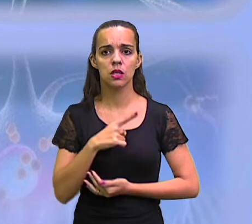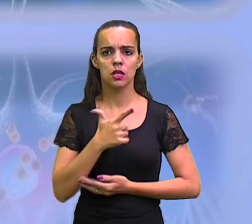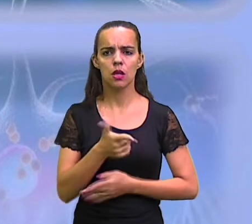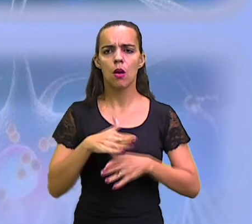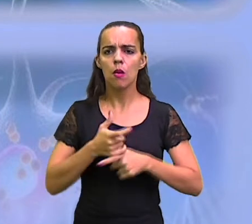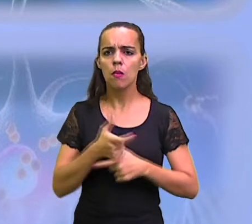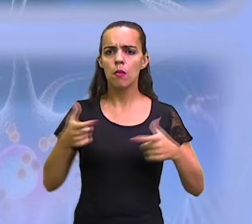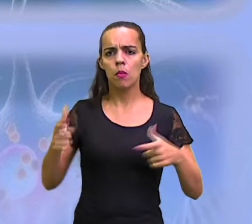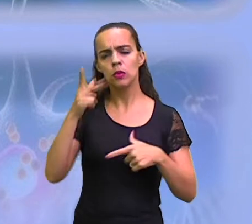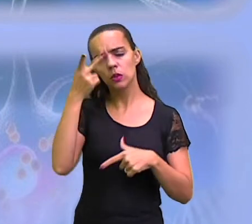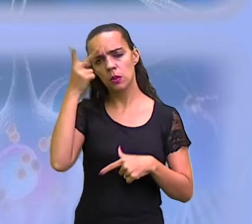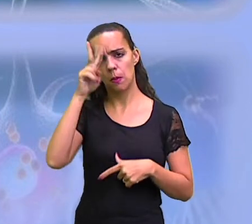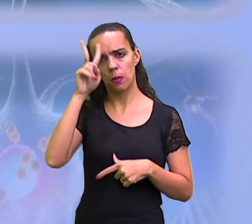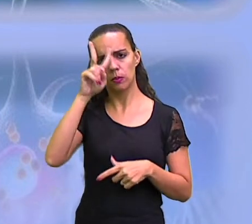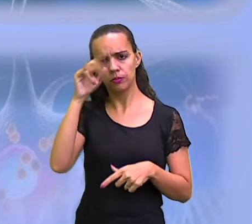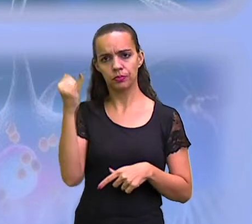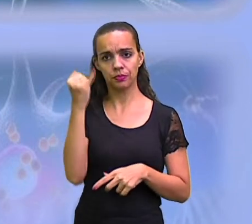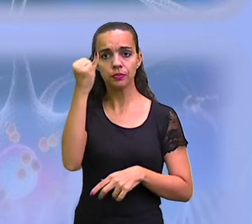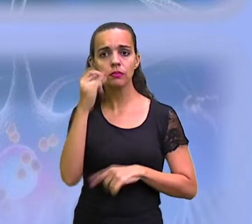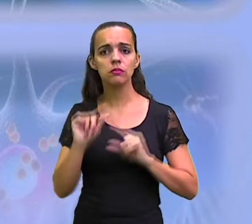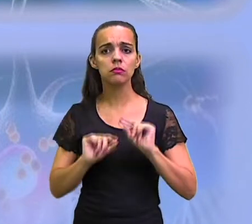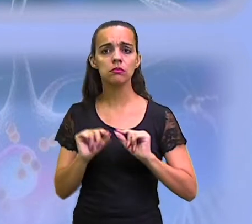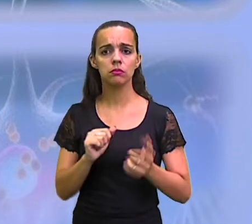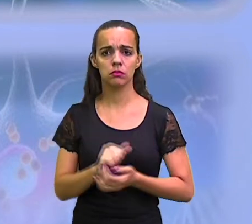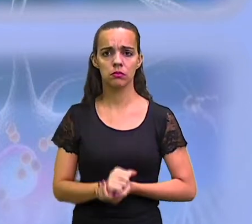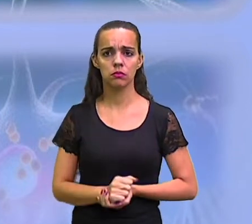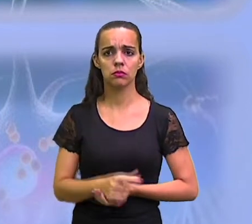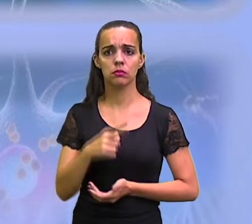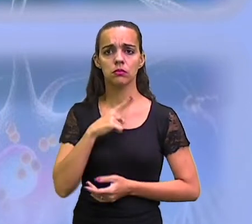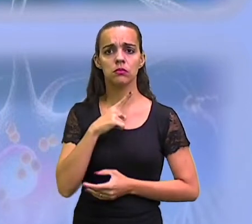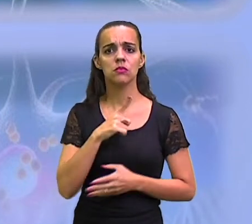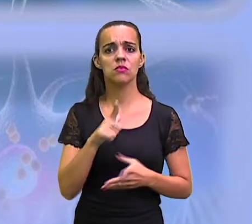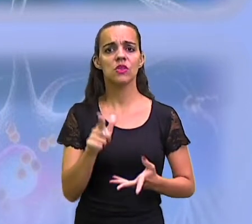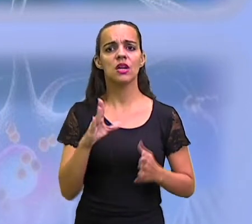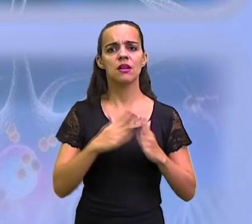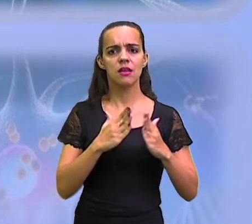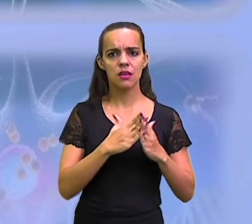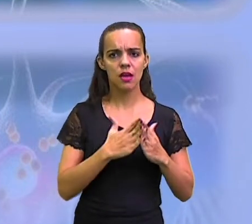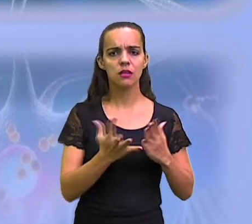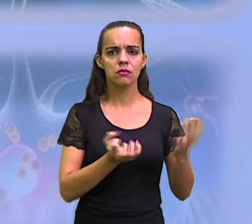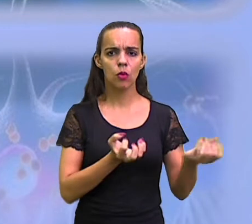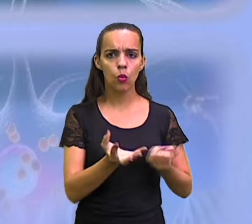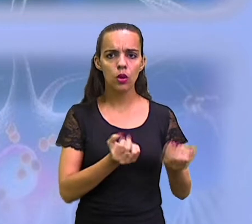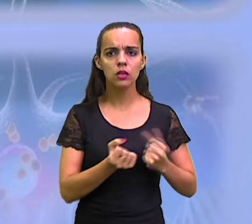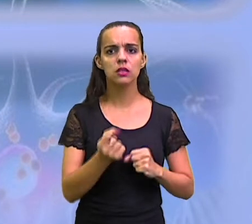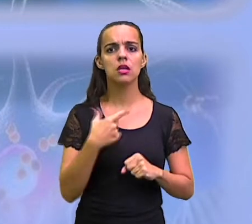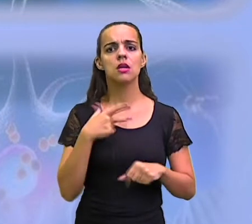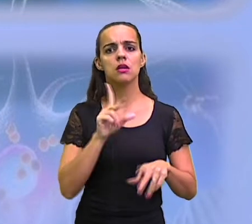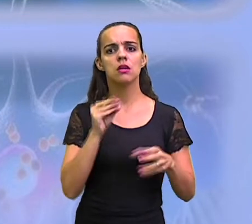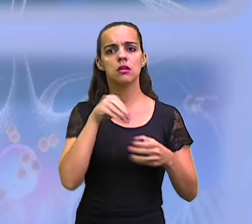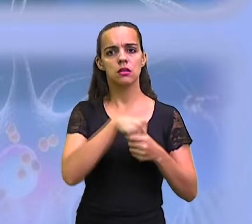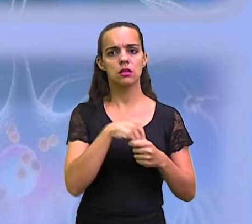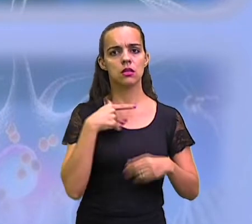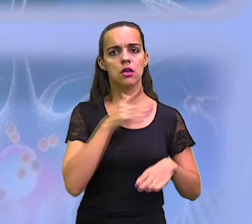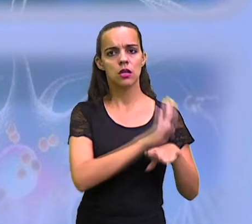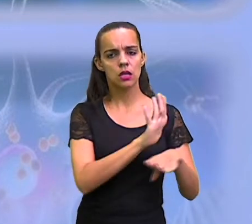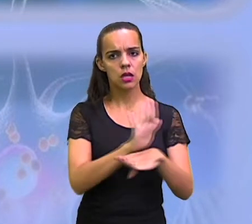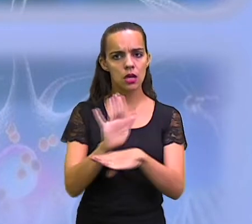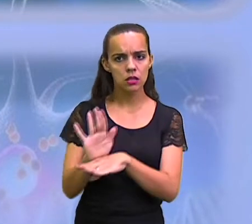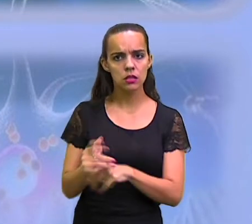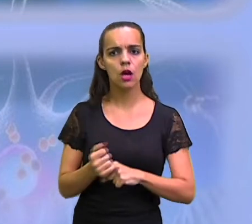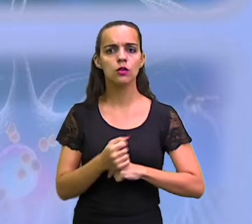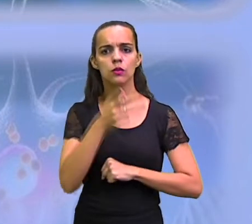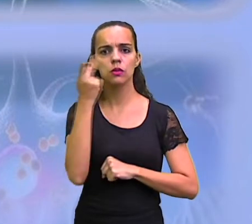muito importante lembrarmos de doenças neurais adquiridas e hereditárias, dentre as quais vale citar